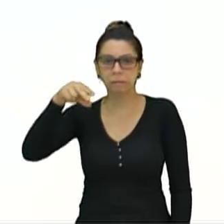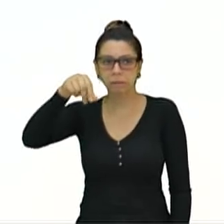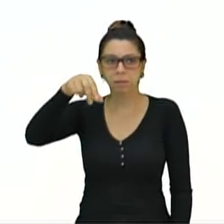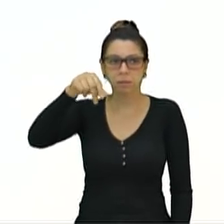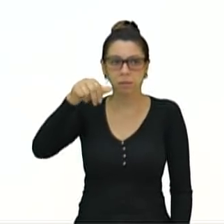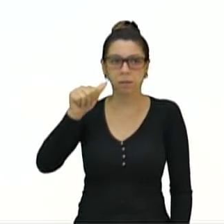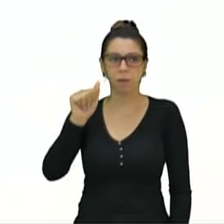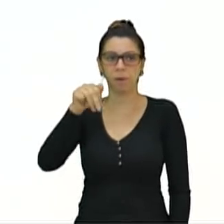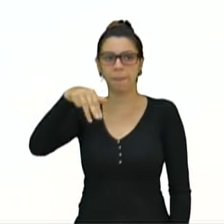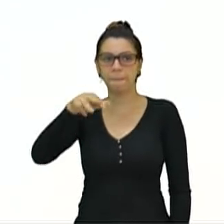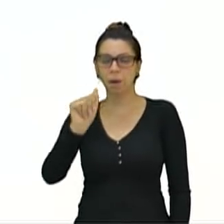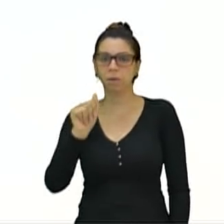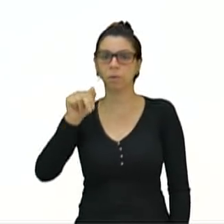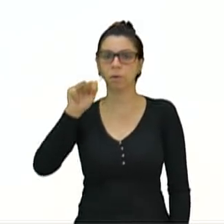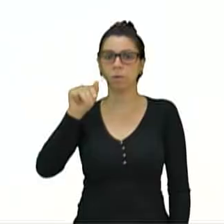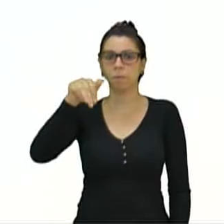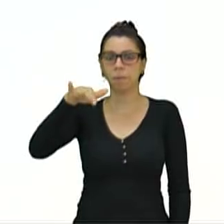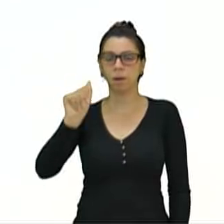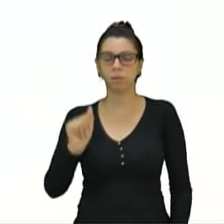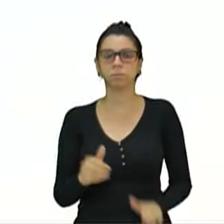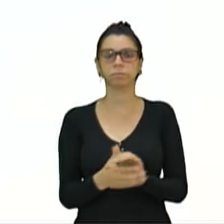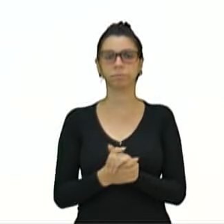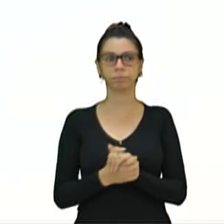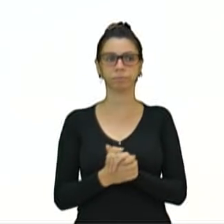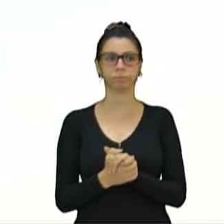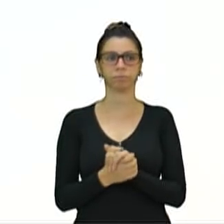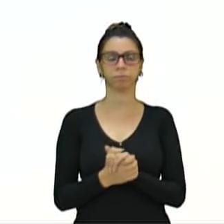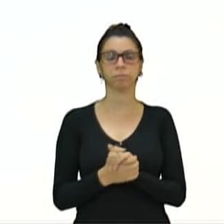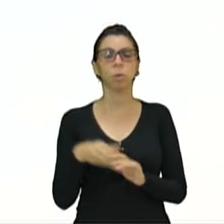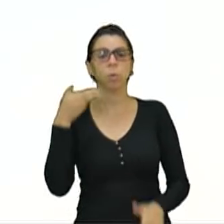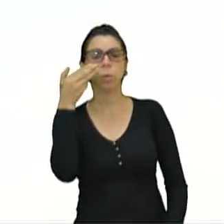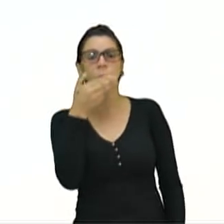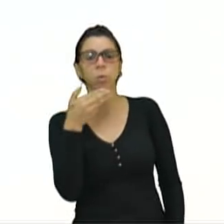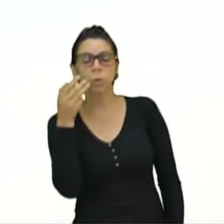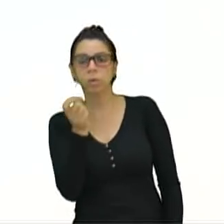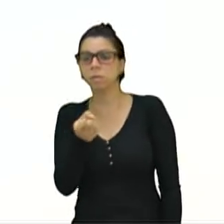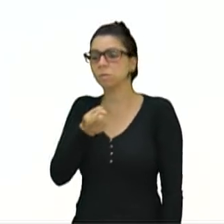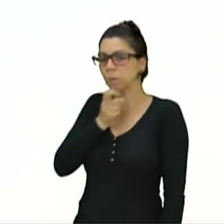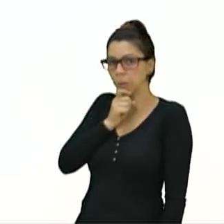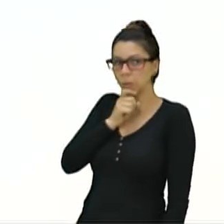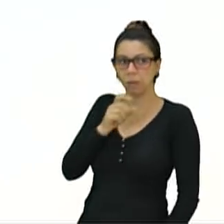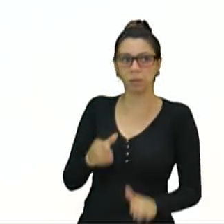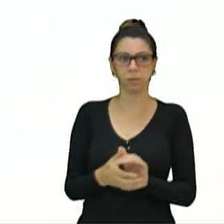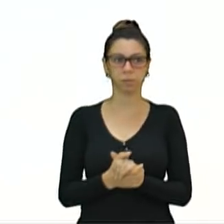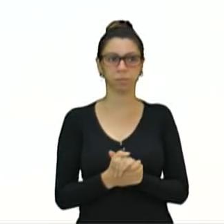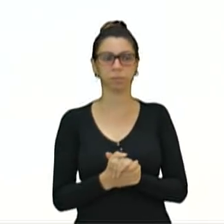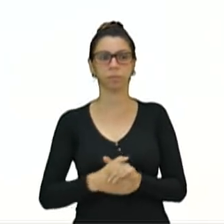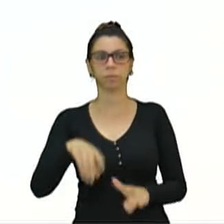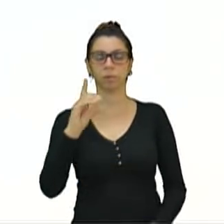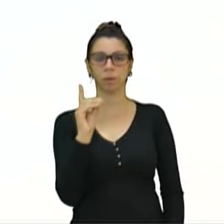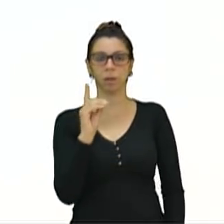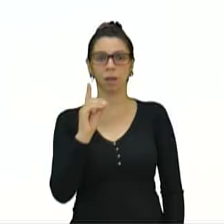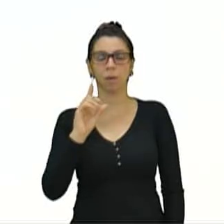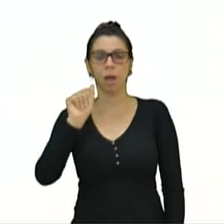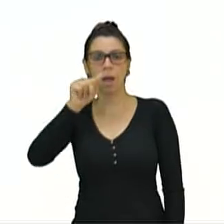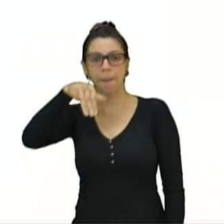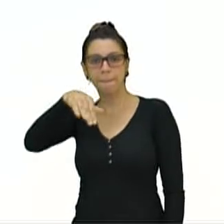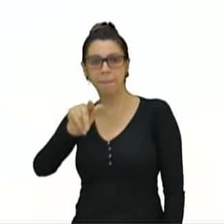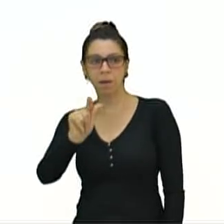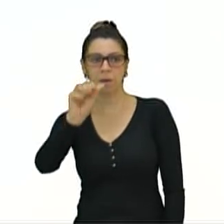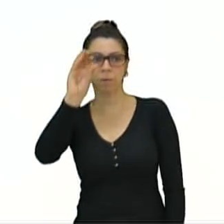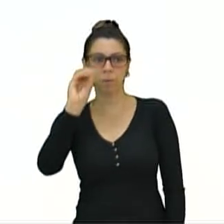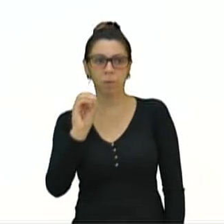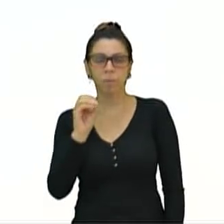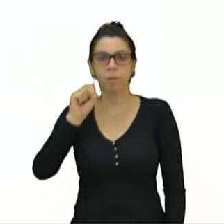C, doce e gelado. Letra D, amargo, salgado, doce, azedo e